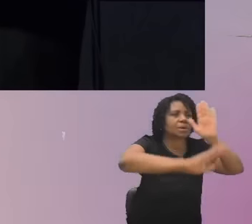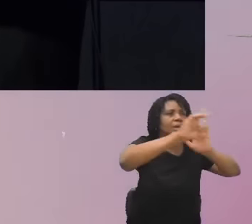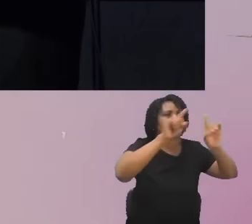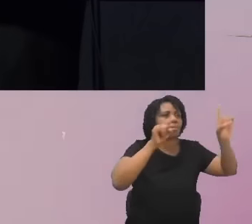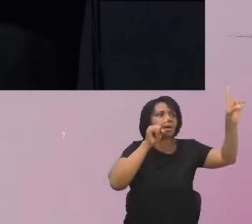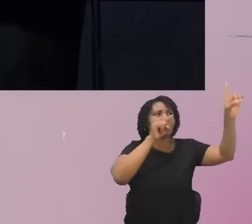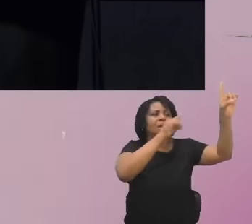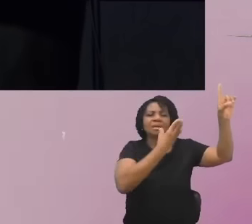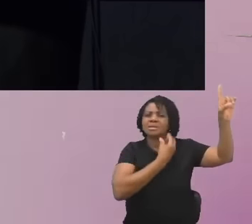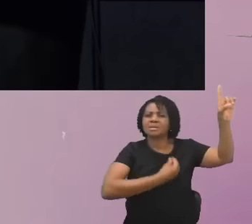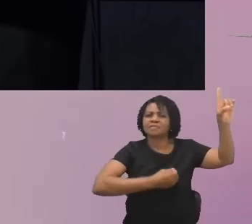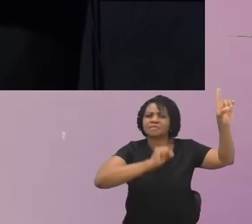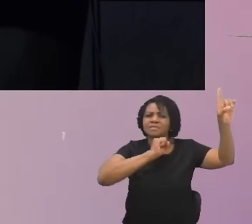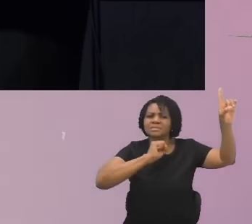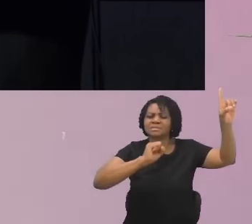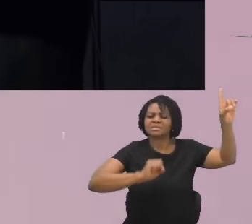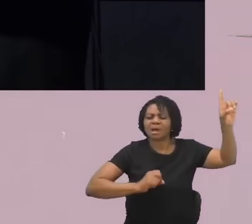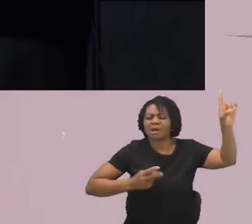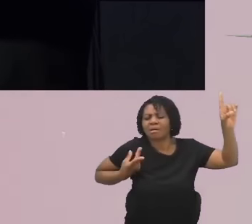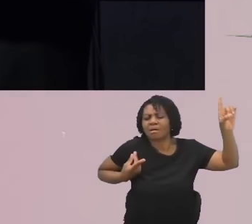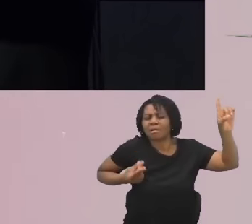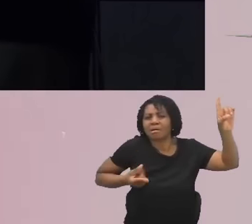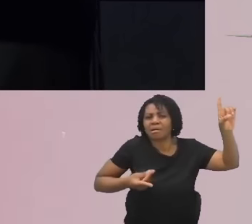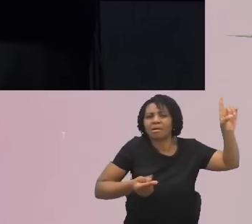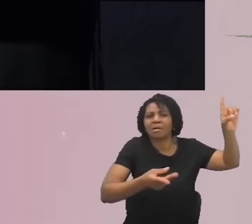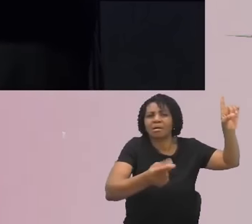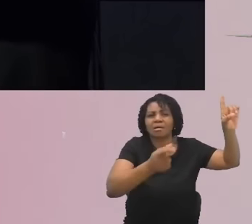vive pelos séculos dos séculos